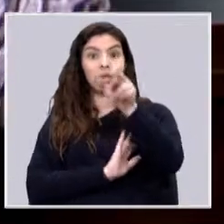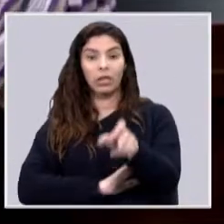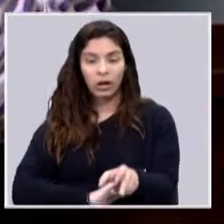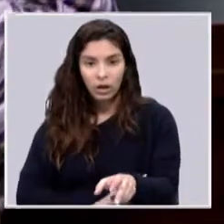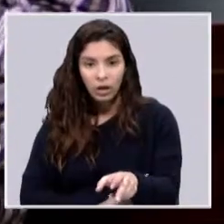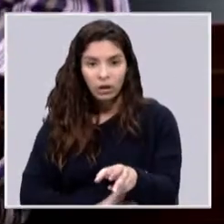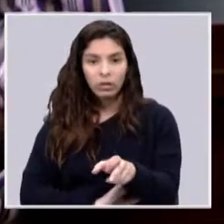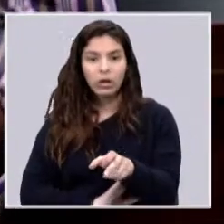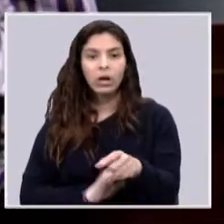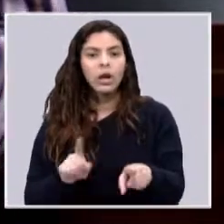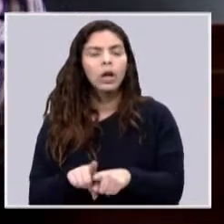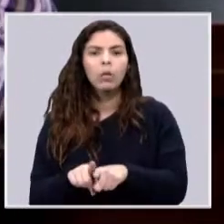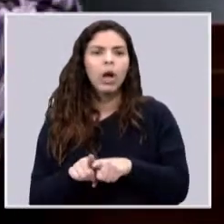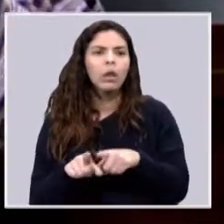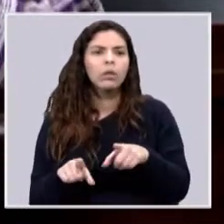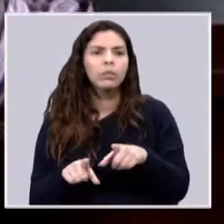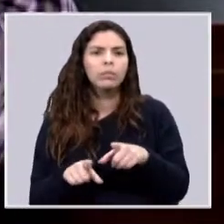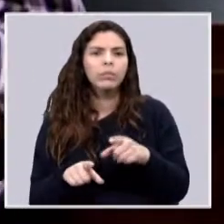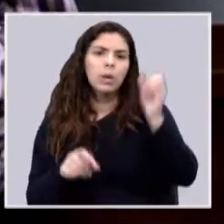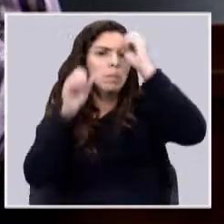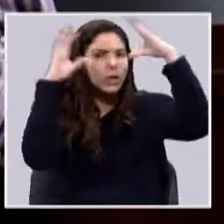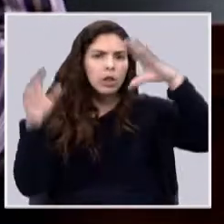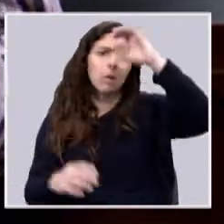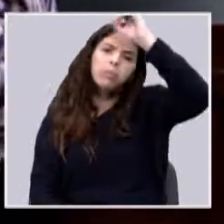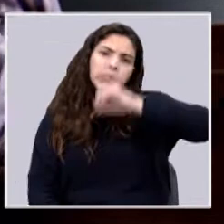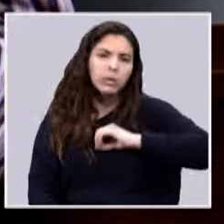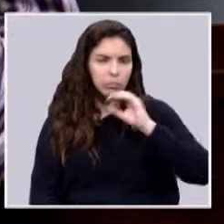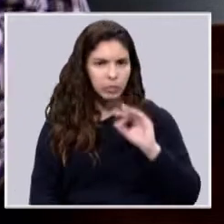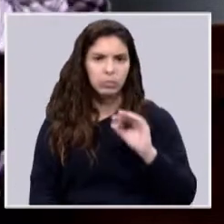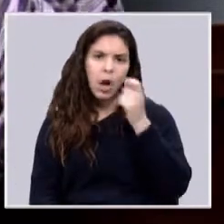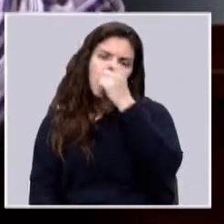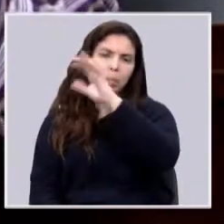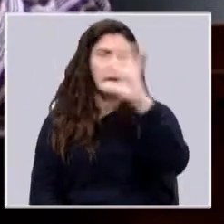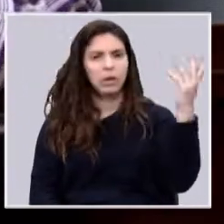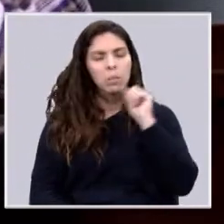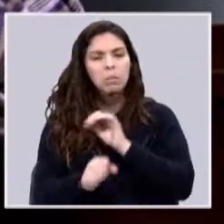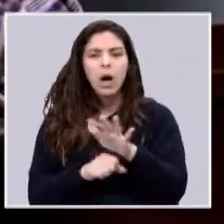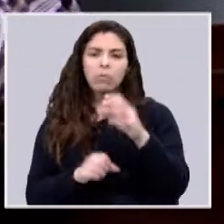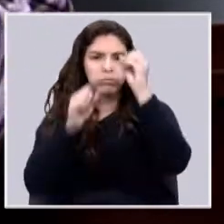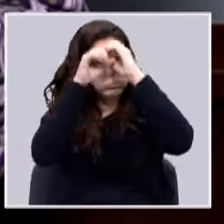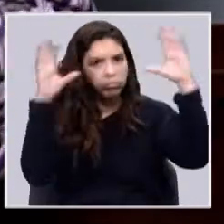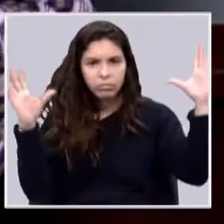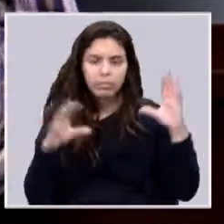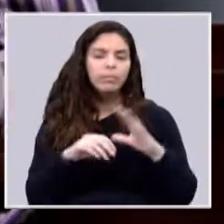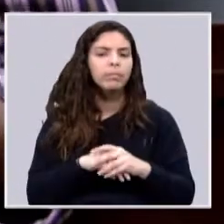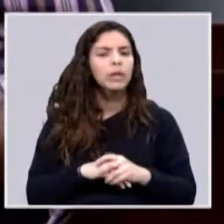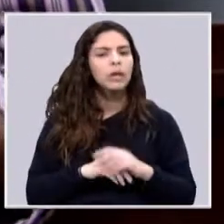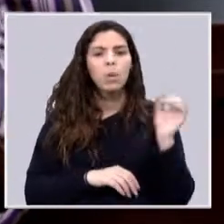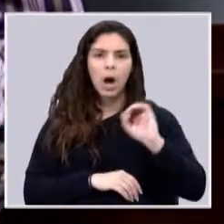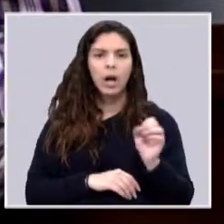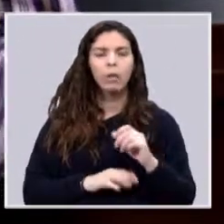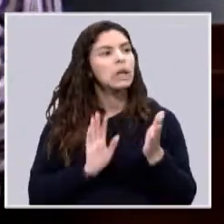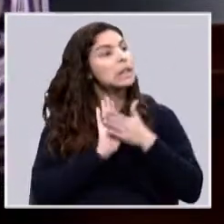vamos imaginar que não têm consciência rigorosamente nenhuma ambiental, zero, é absolutamente impossível saírem de